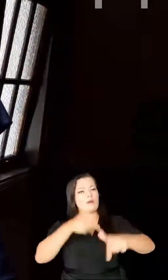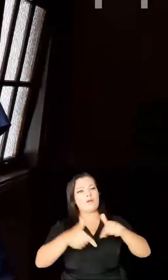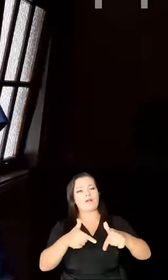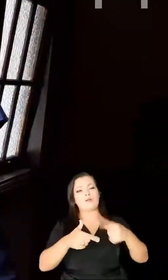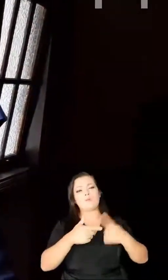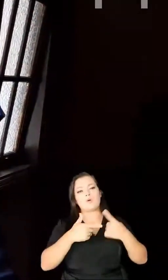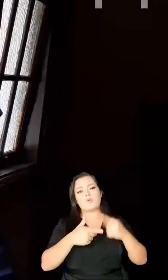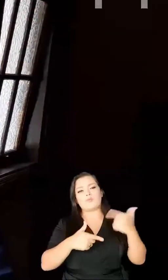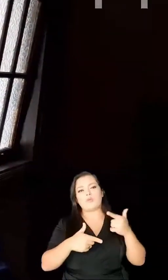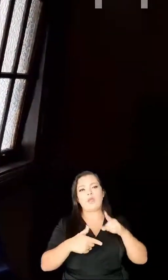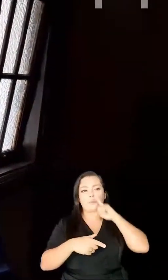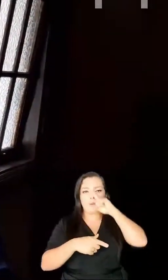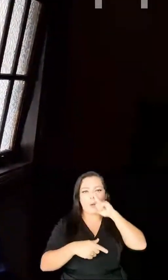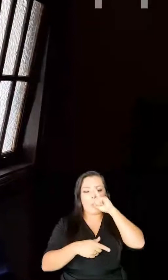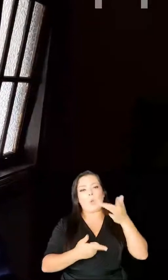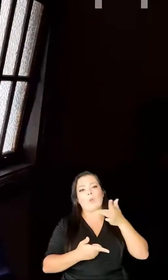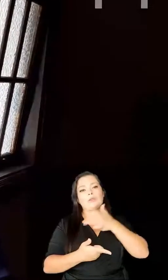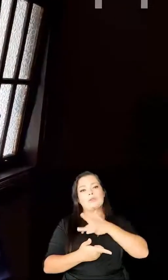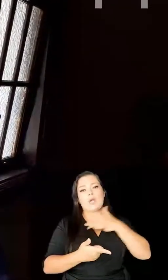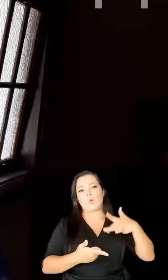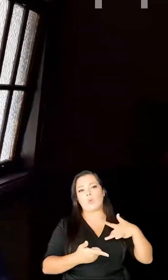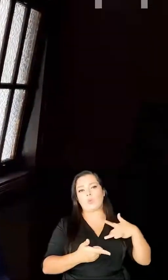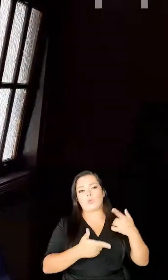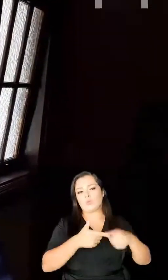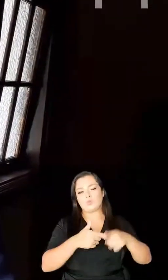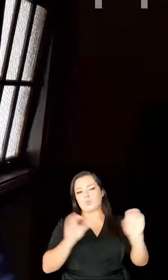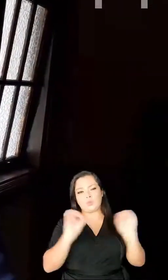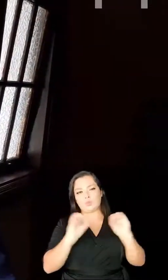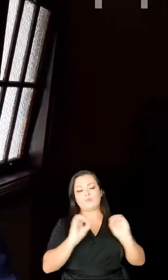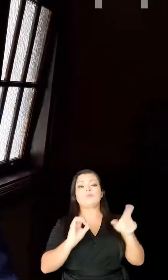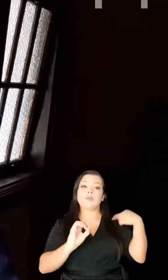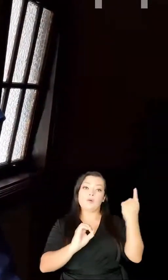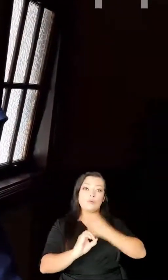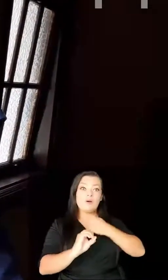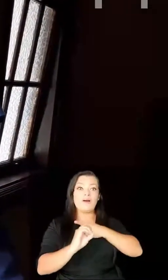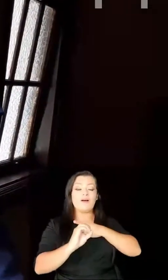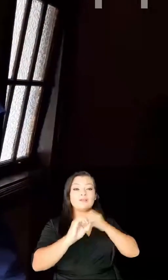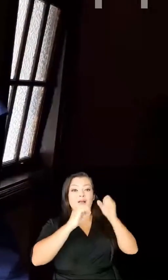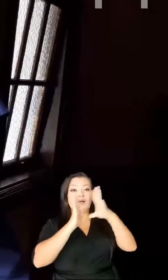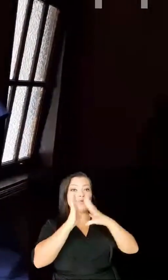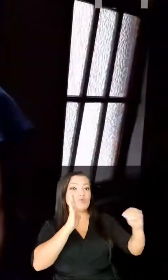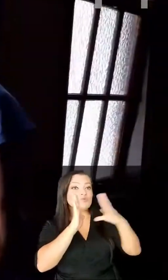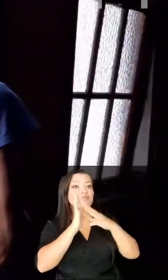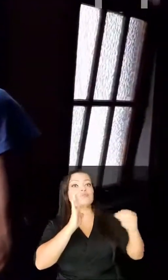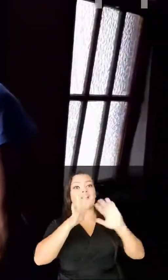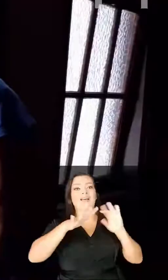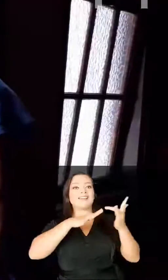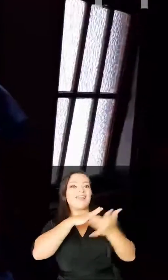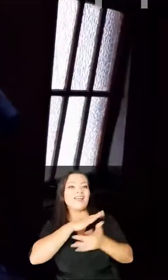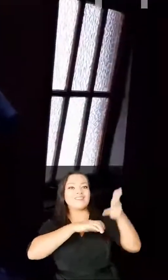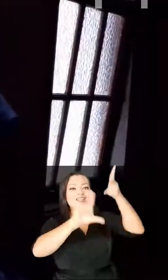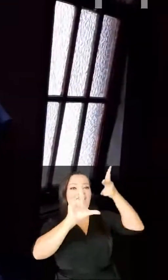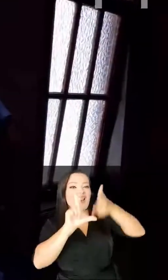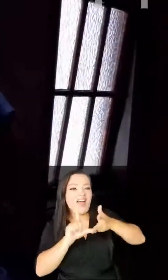risco. Então a gente fez o quê? A gente transmitiu a caminhada histórica pelas redes sociais. A caminhada, ela foi em